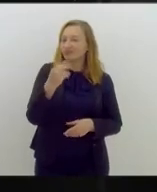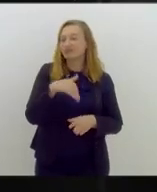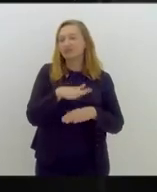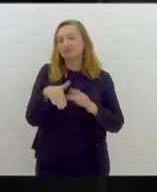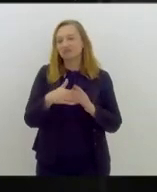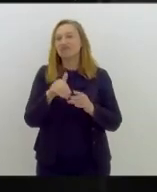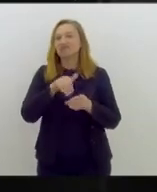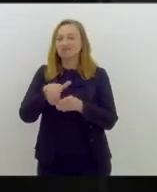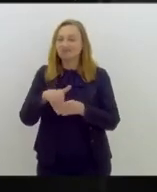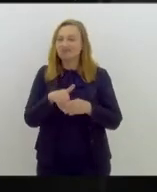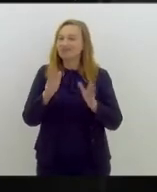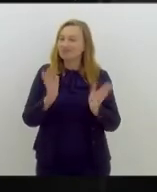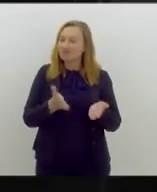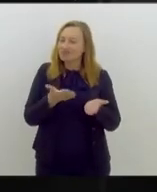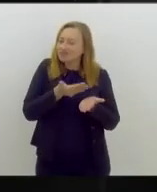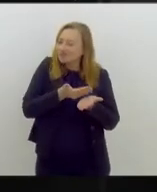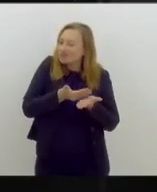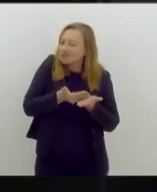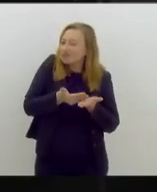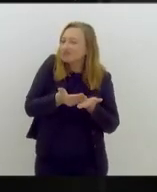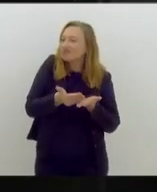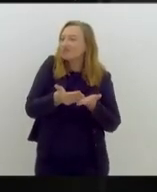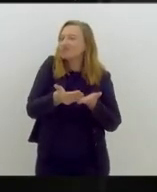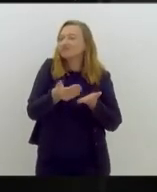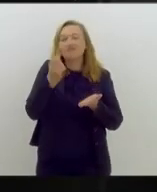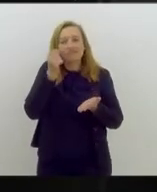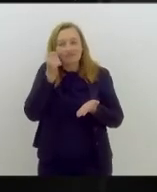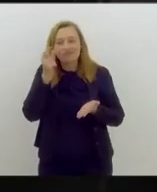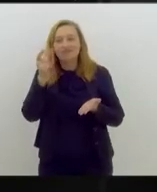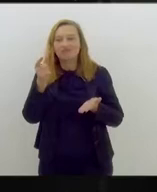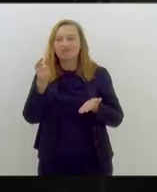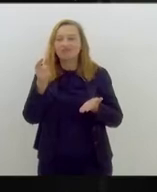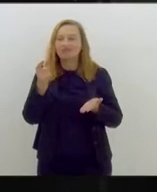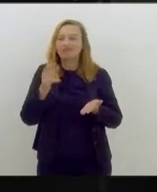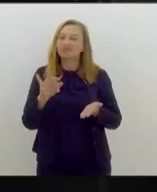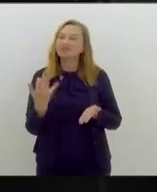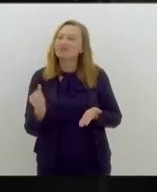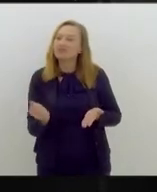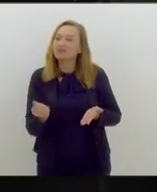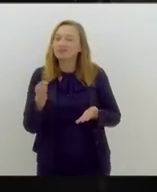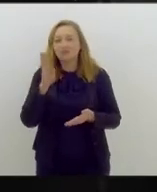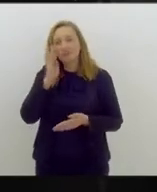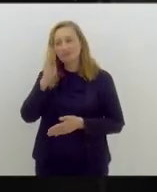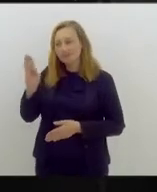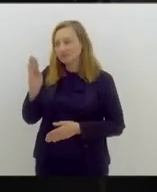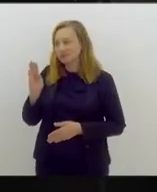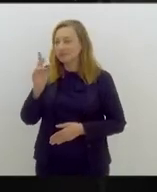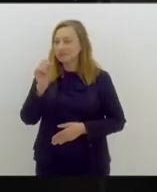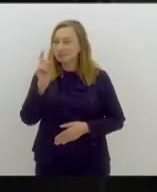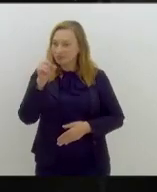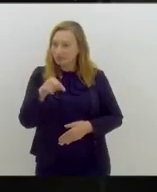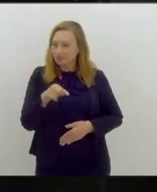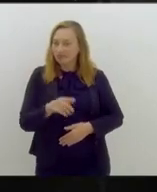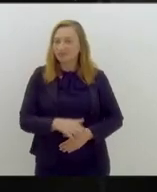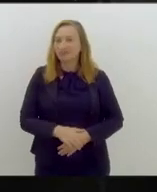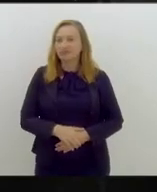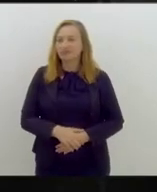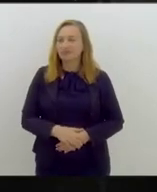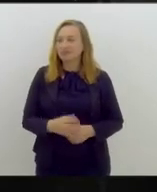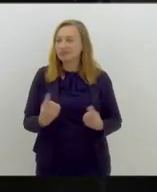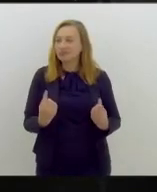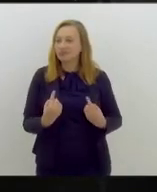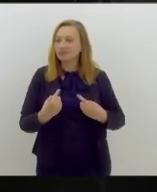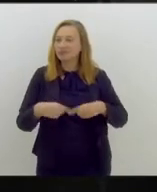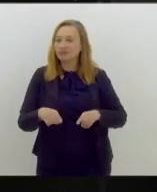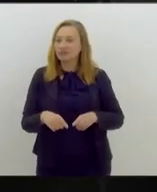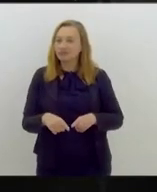agora a gente começa a despertar para uma campanha tão essencial que é a campanha do combate